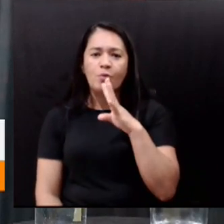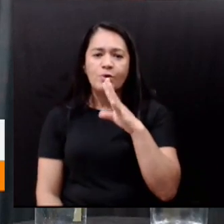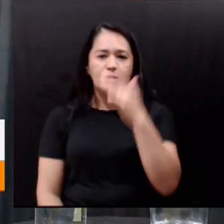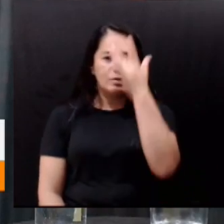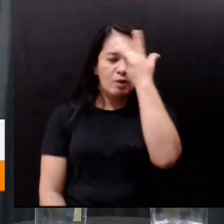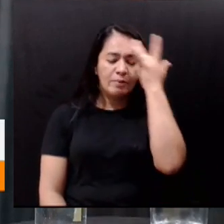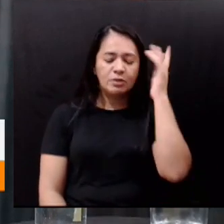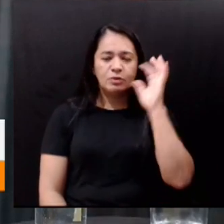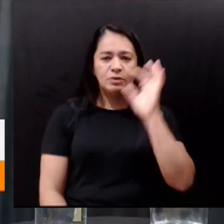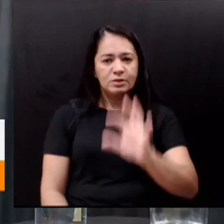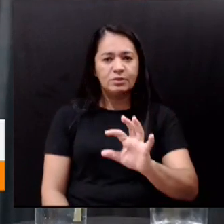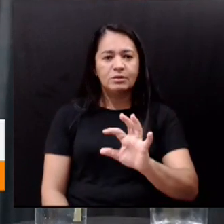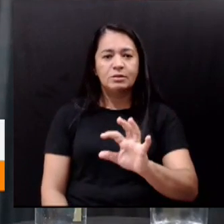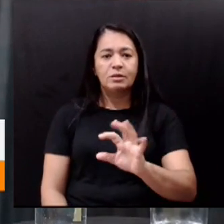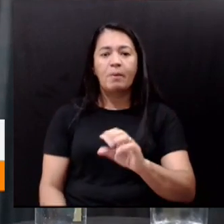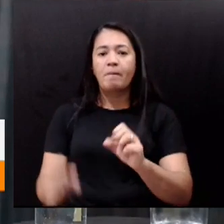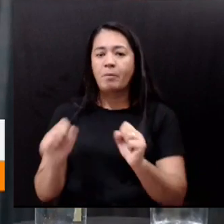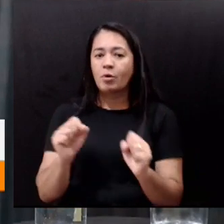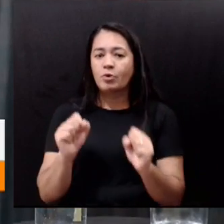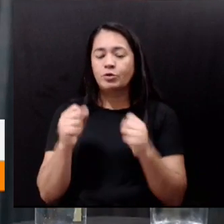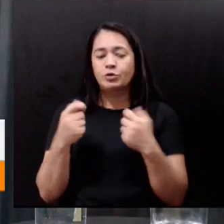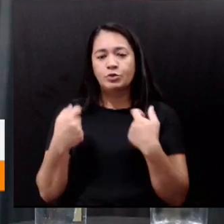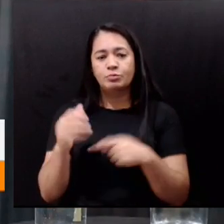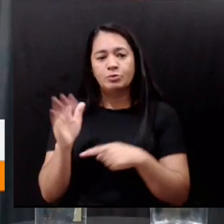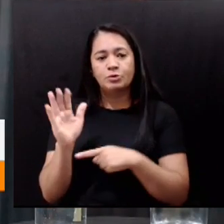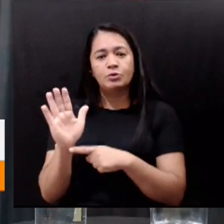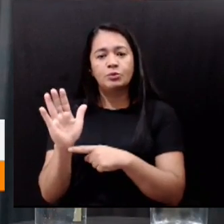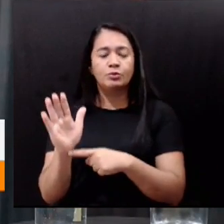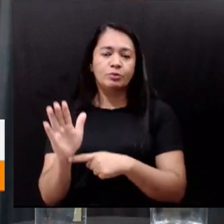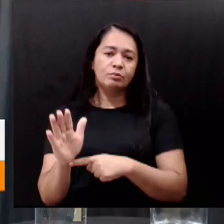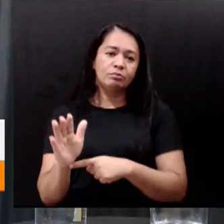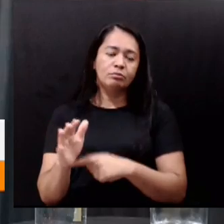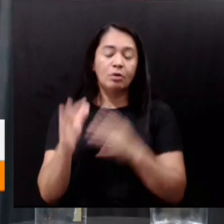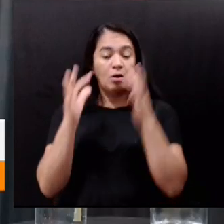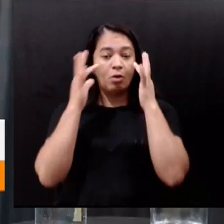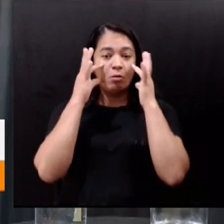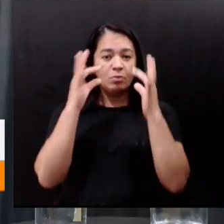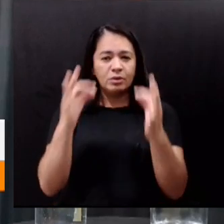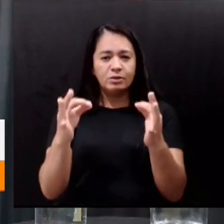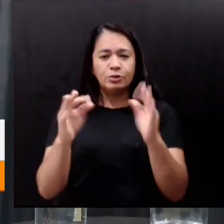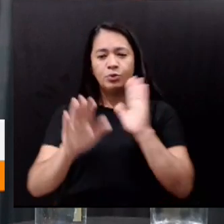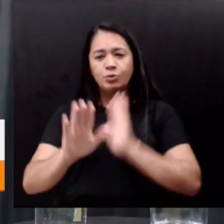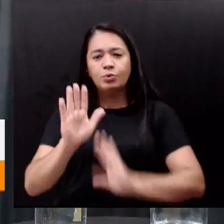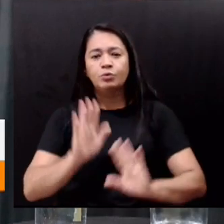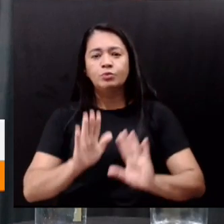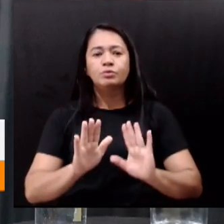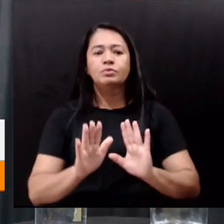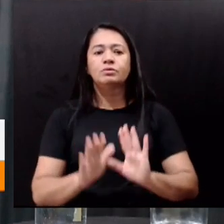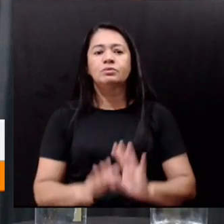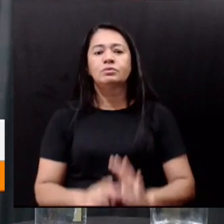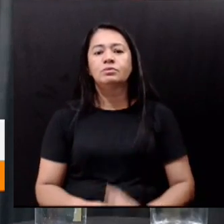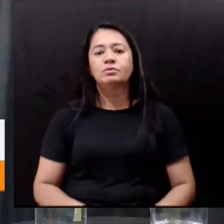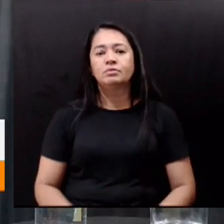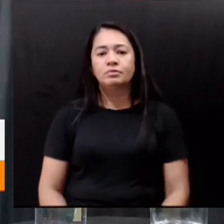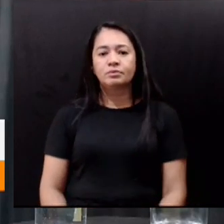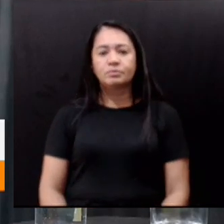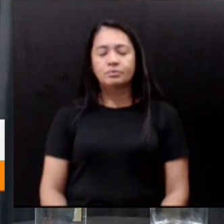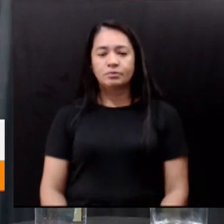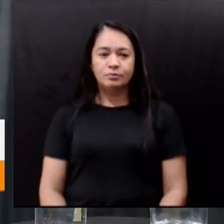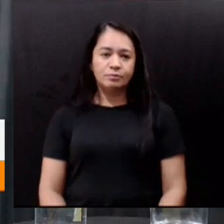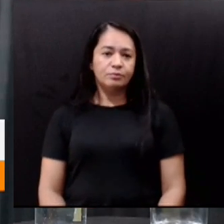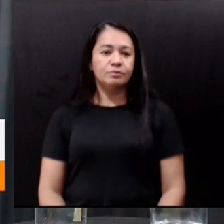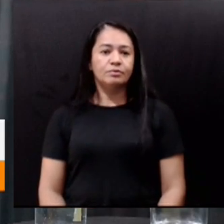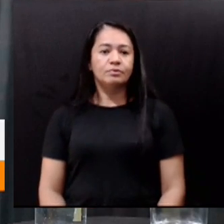que pode estar precisando ali de uma atenção, né, um cuidado, um olhar mais interessado ali, de